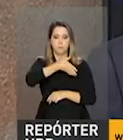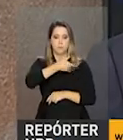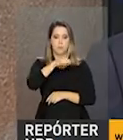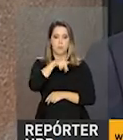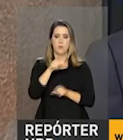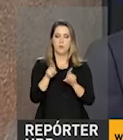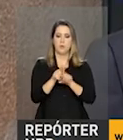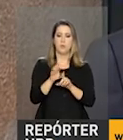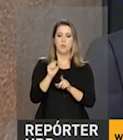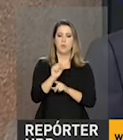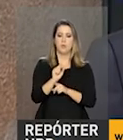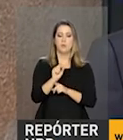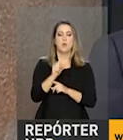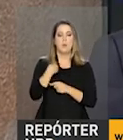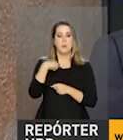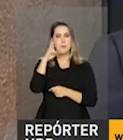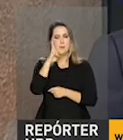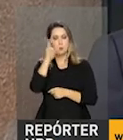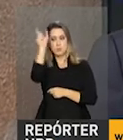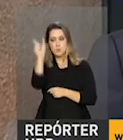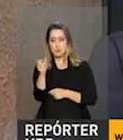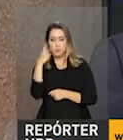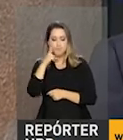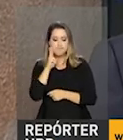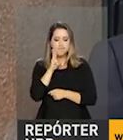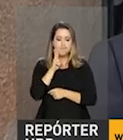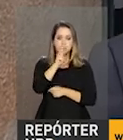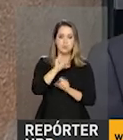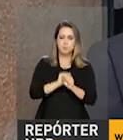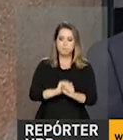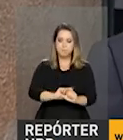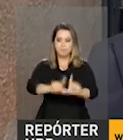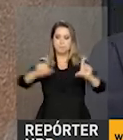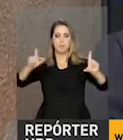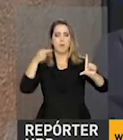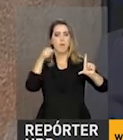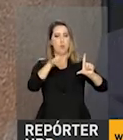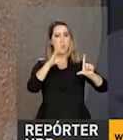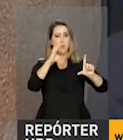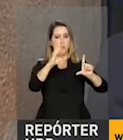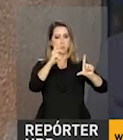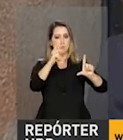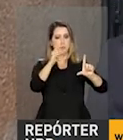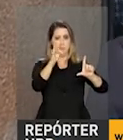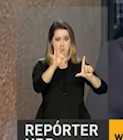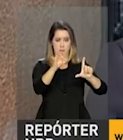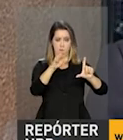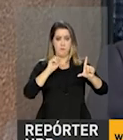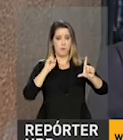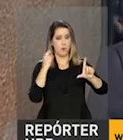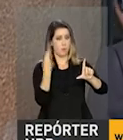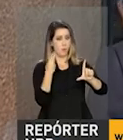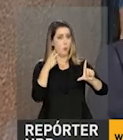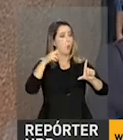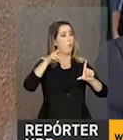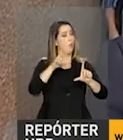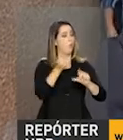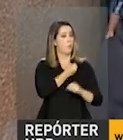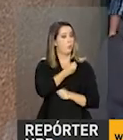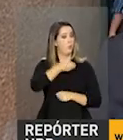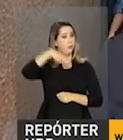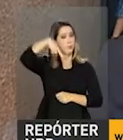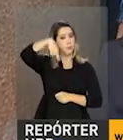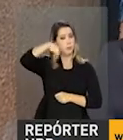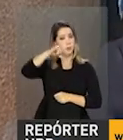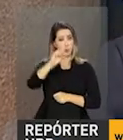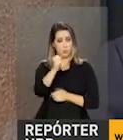www.caixa.gov.br/cotaspis. Lá o beneficiário, o cidadão, pode consultar usando o seu CPF ou o seu número do NIS. O número do NIS está